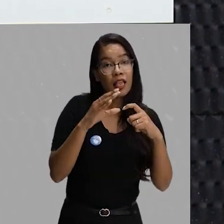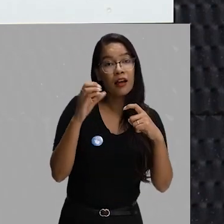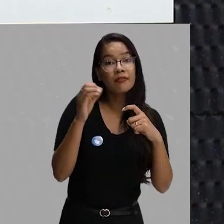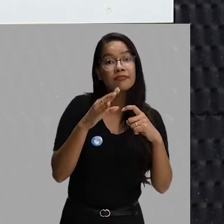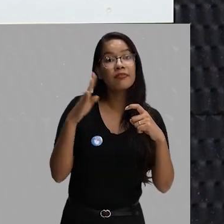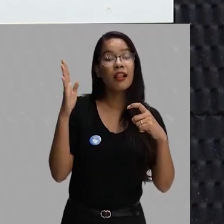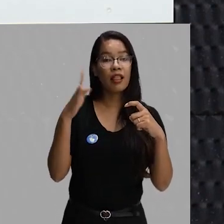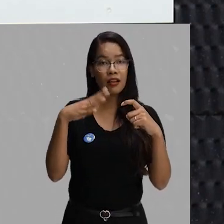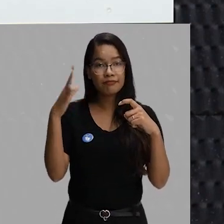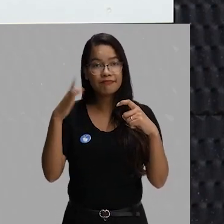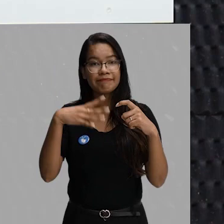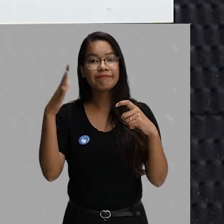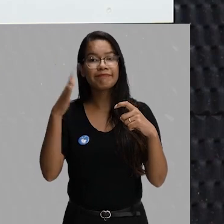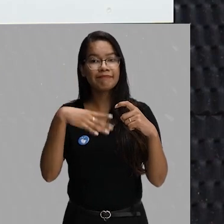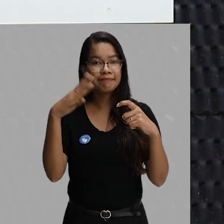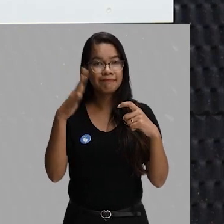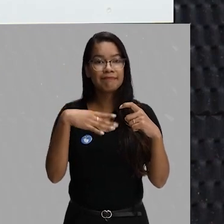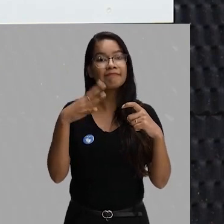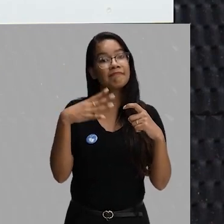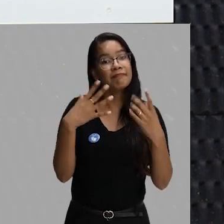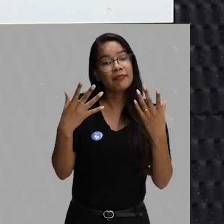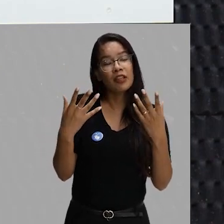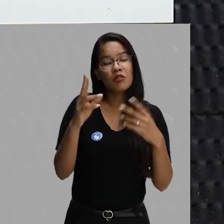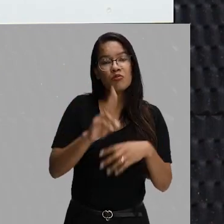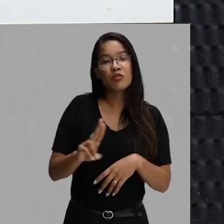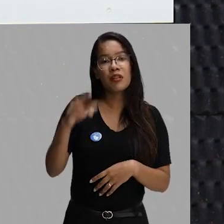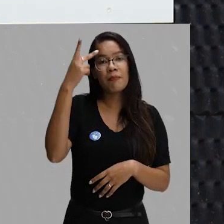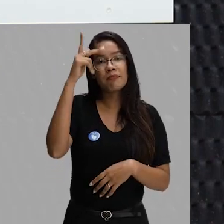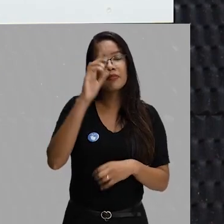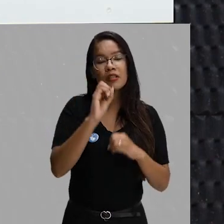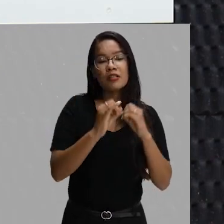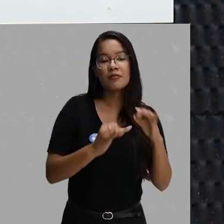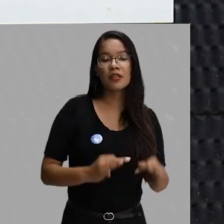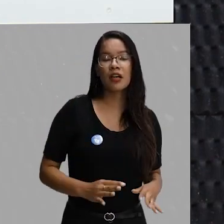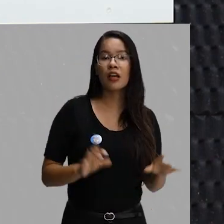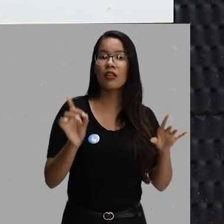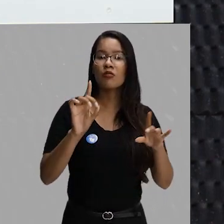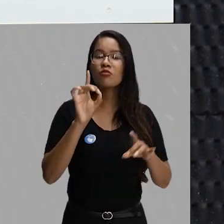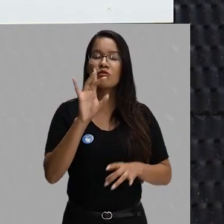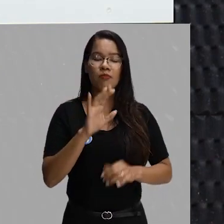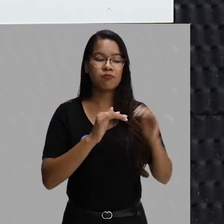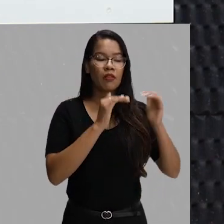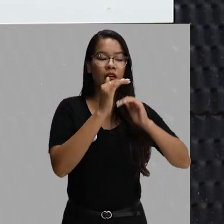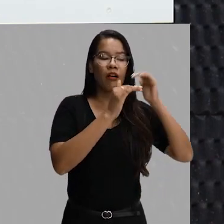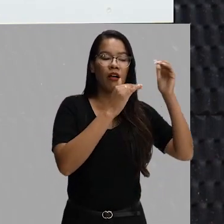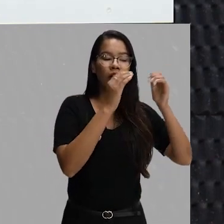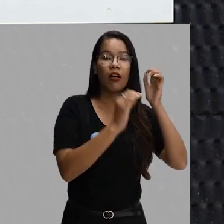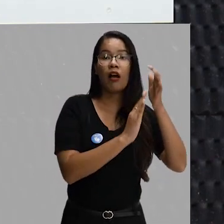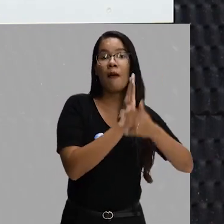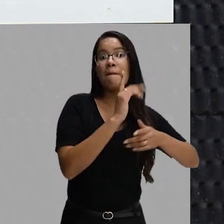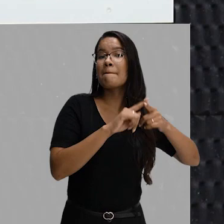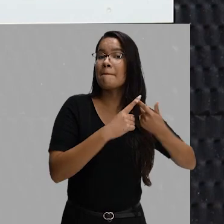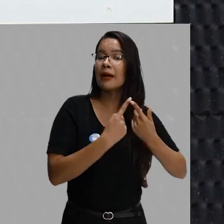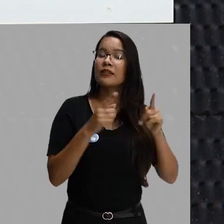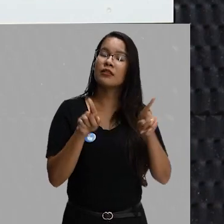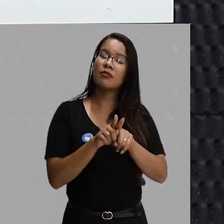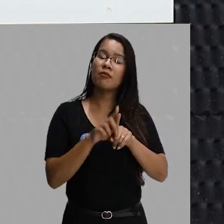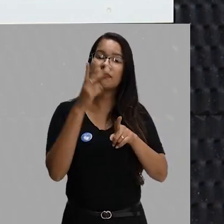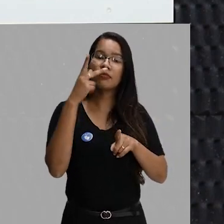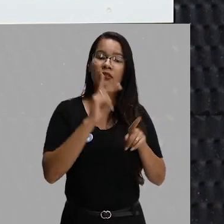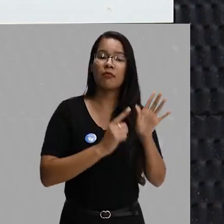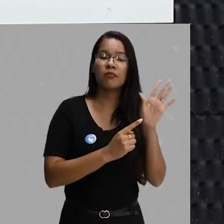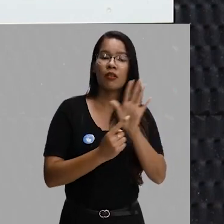acaba servindo para explicar não só o processo de origem, mas para mostrar algumas tradições da história política